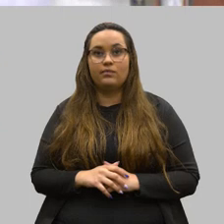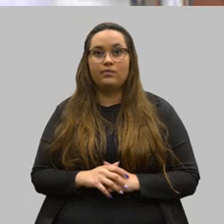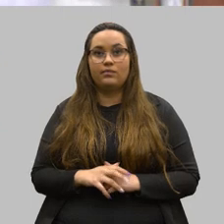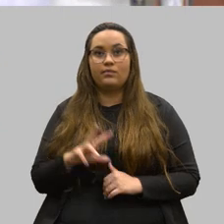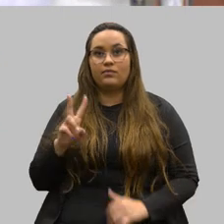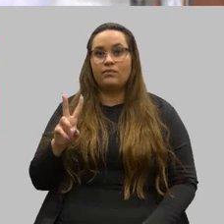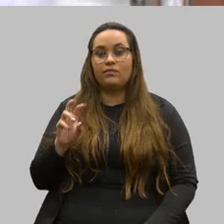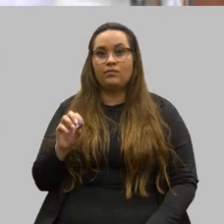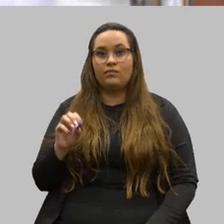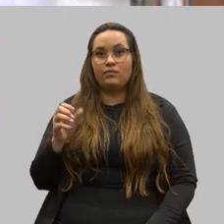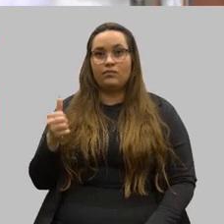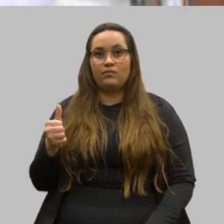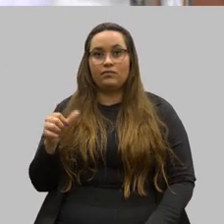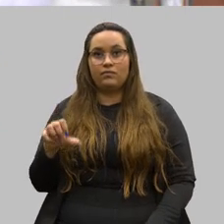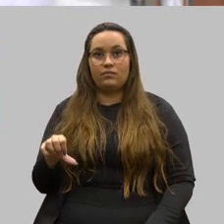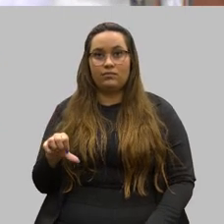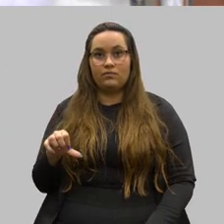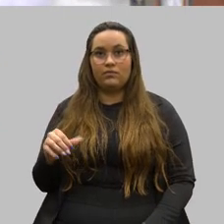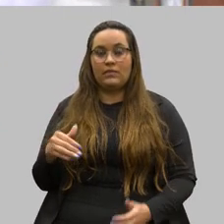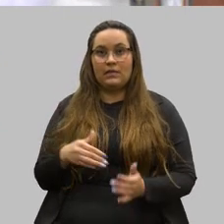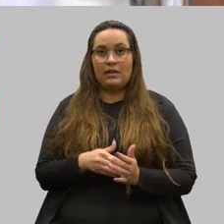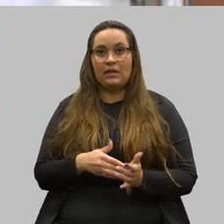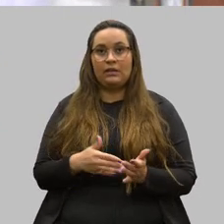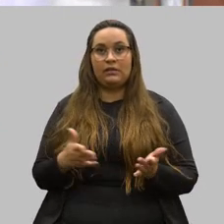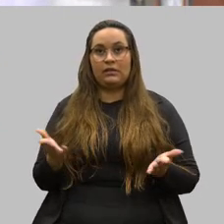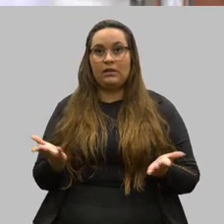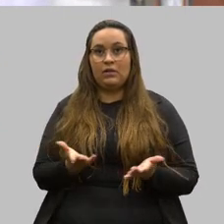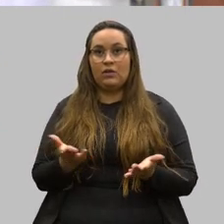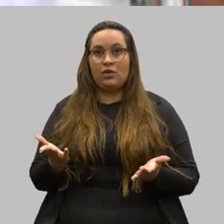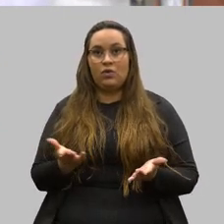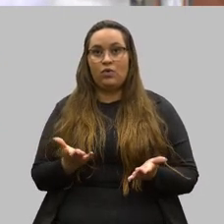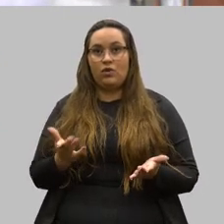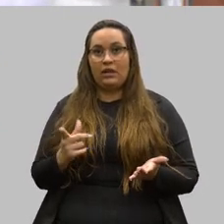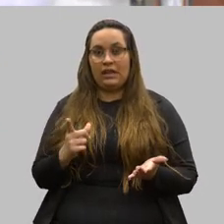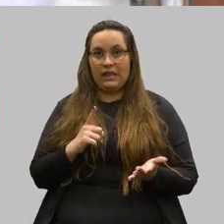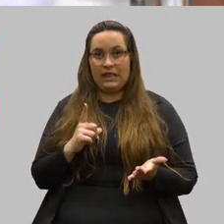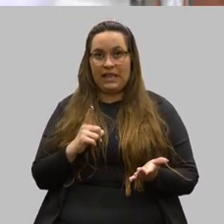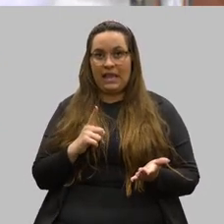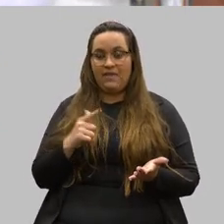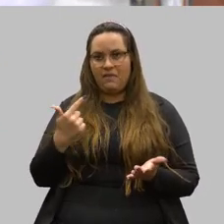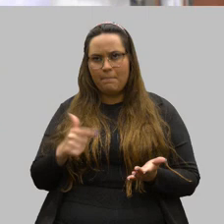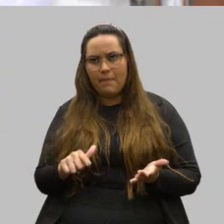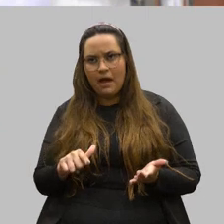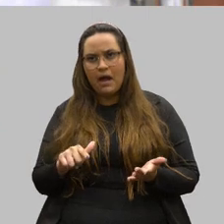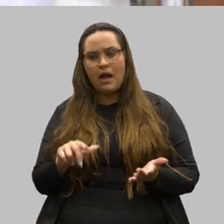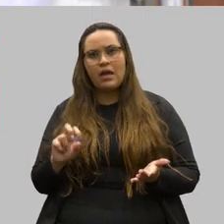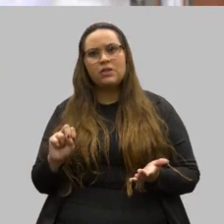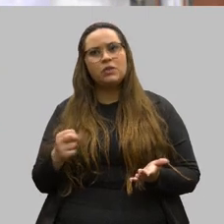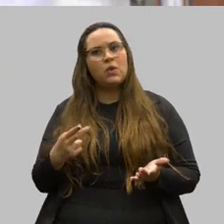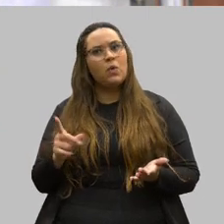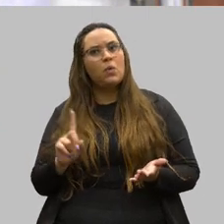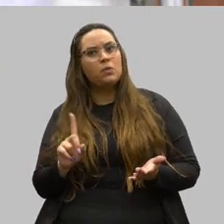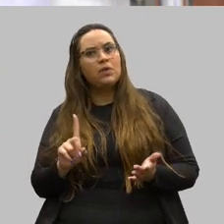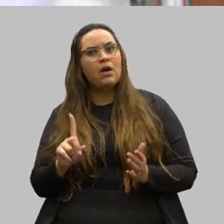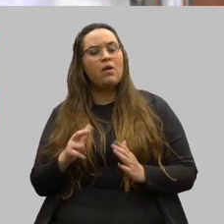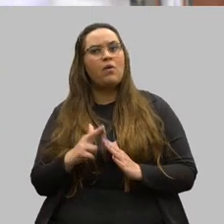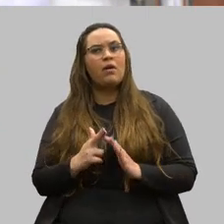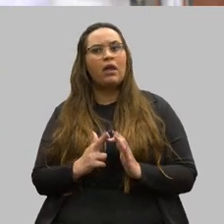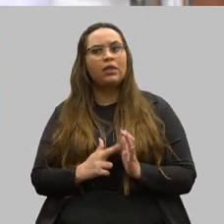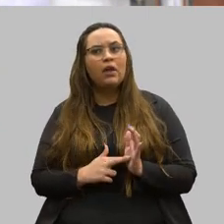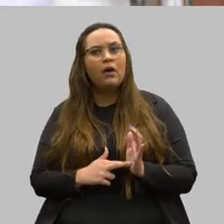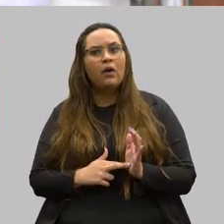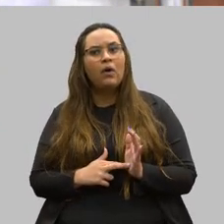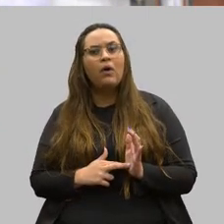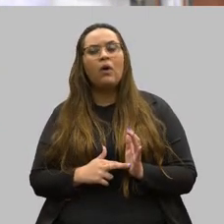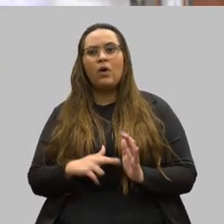2019 até o presidente o momento eh houve laudo nesse período houve esse relatório nesse período